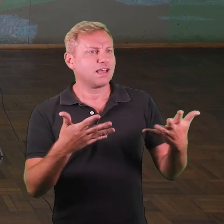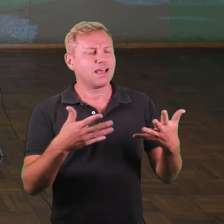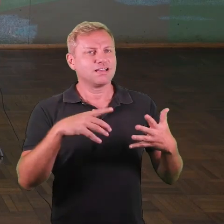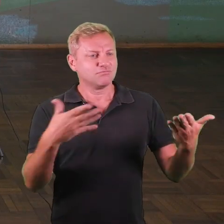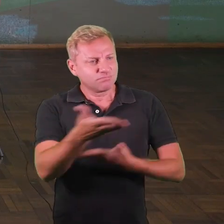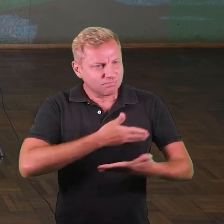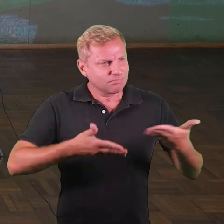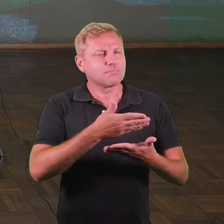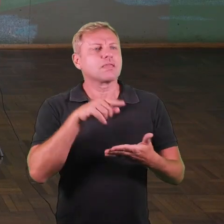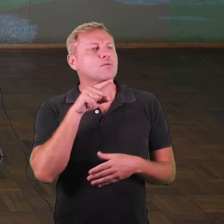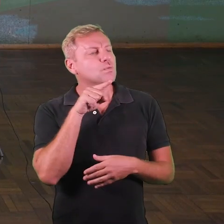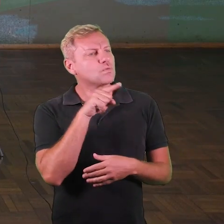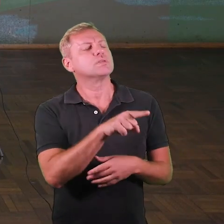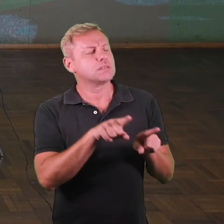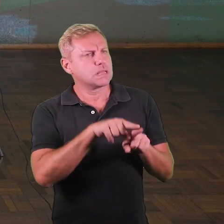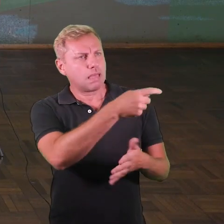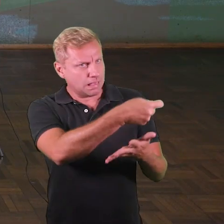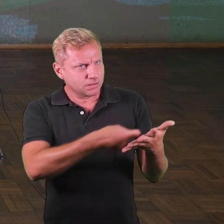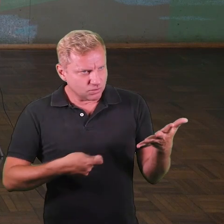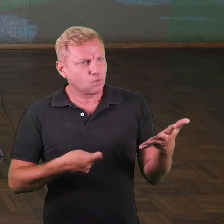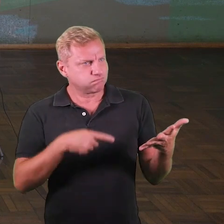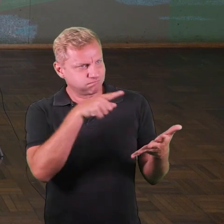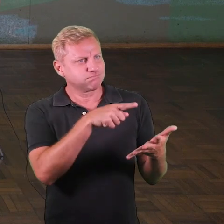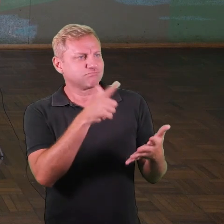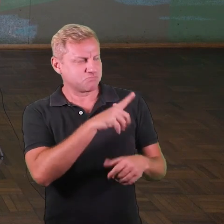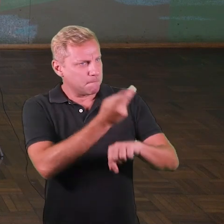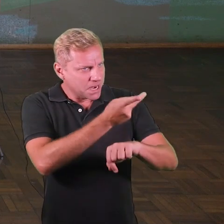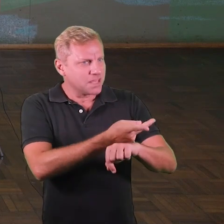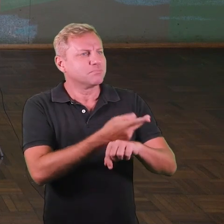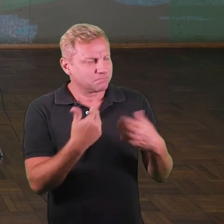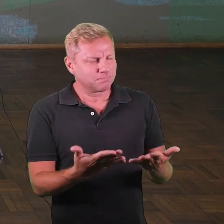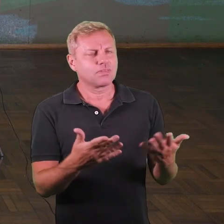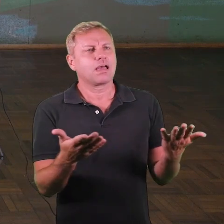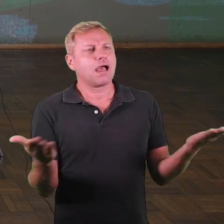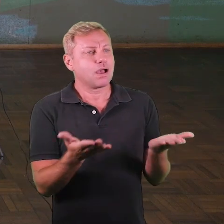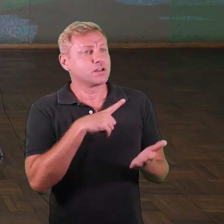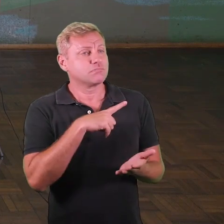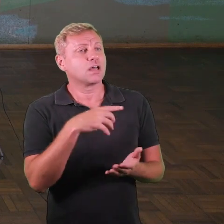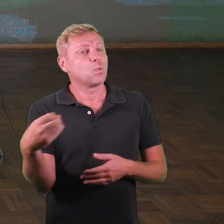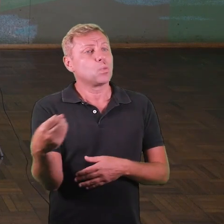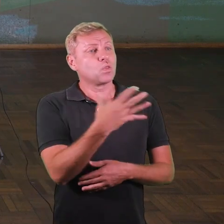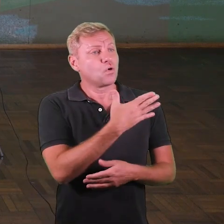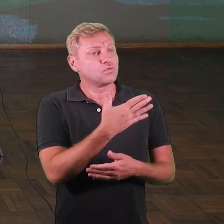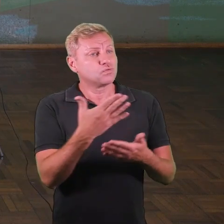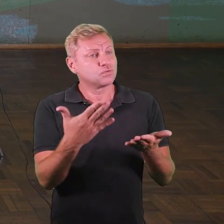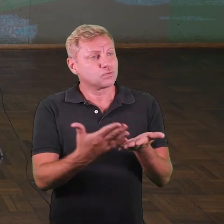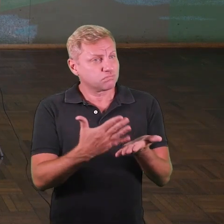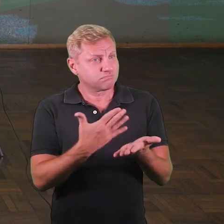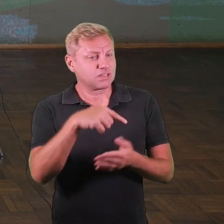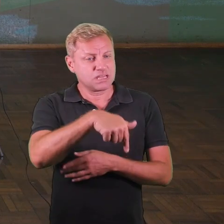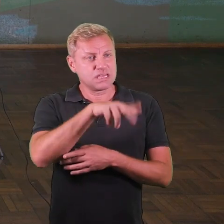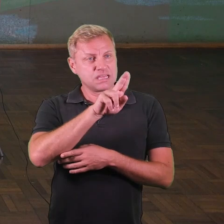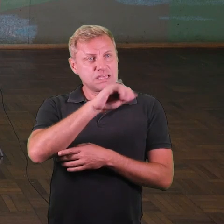a cena, você também é escritora, né, uma escritora premiada, agora está lançando uma nova obra,